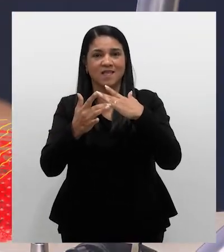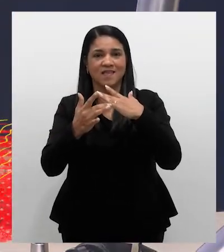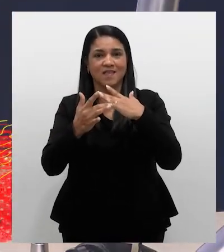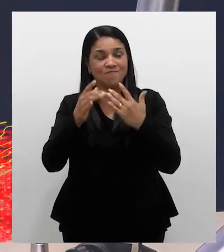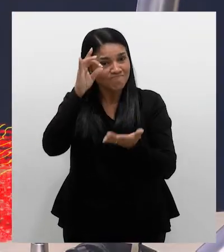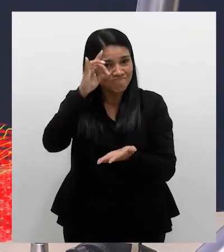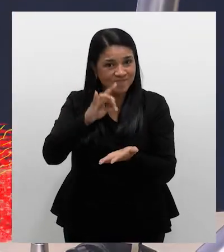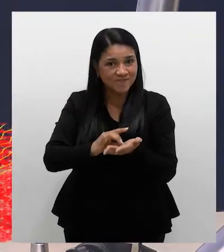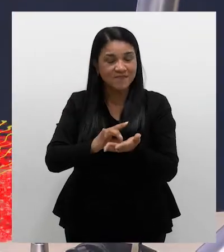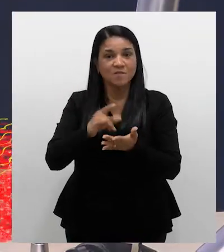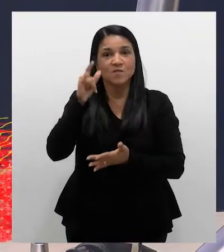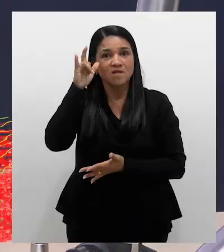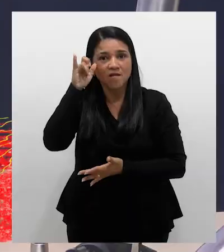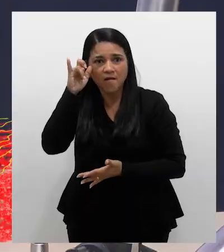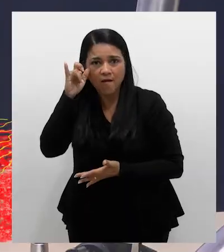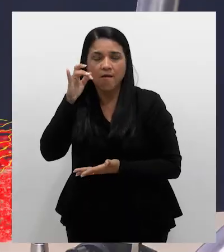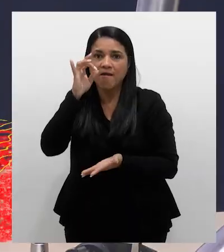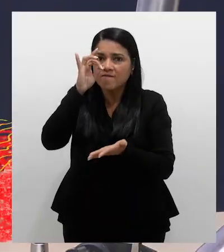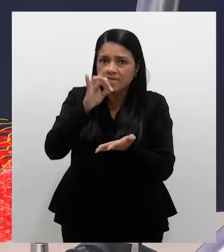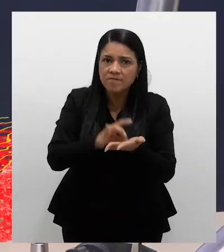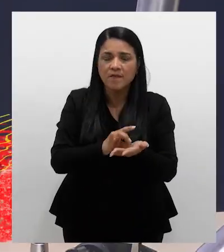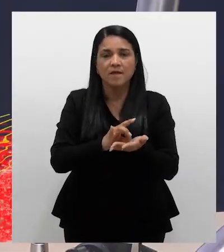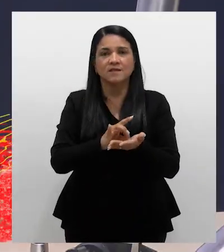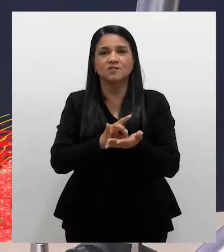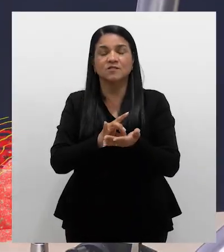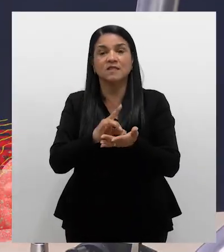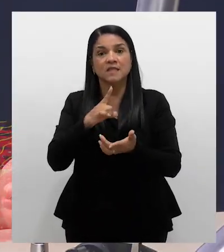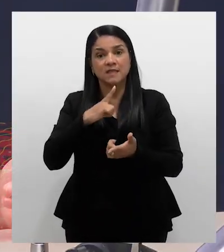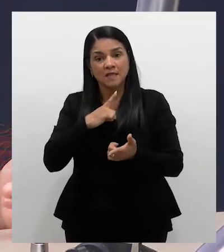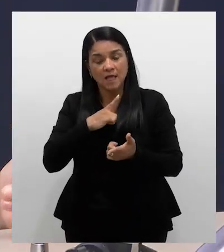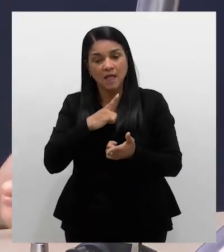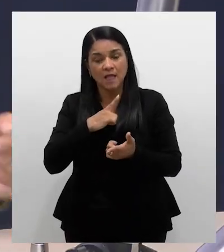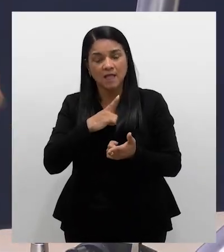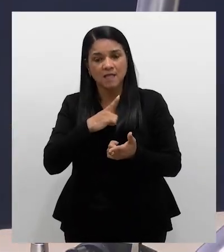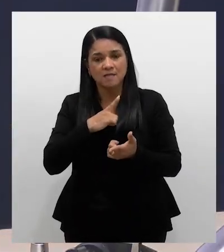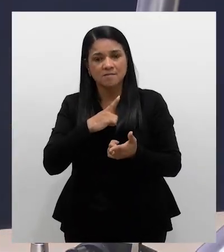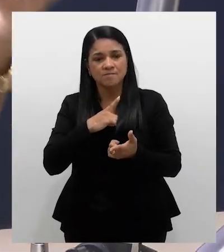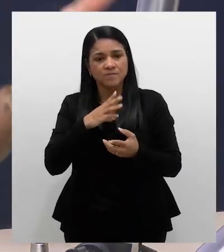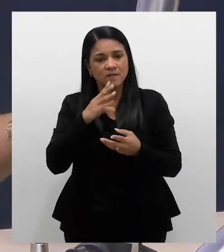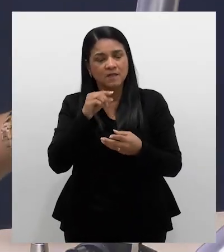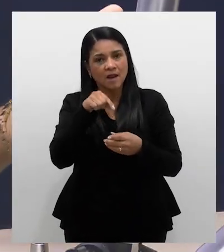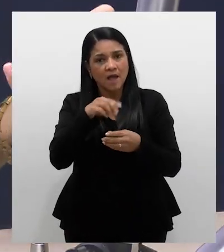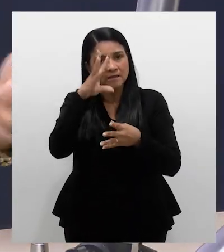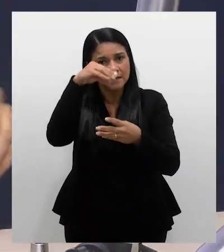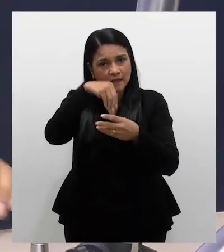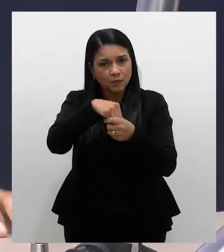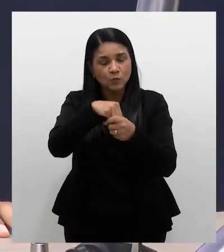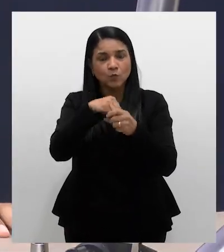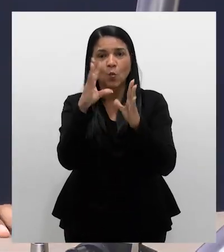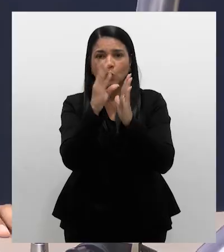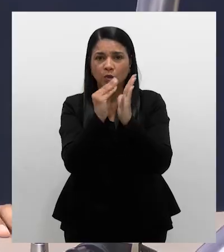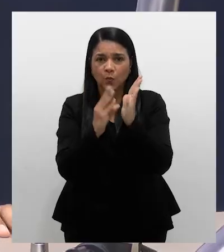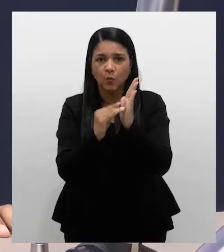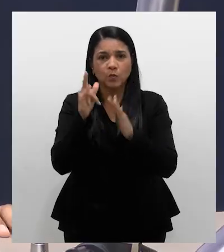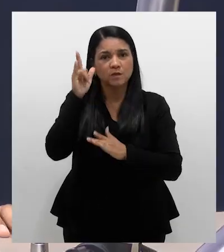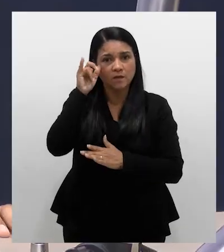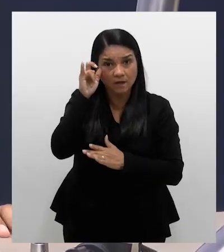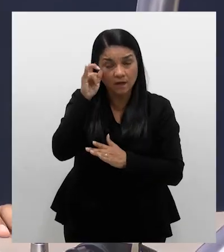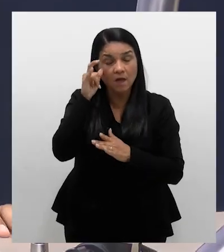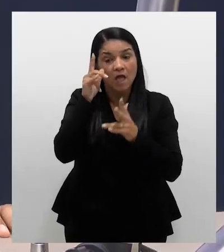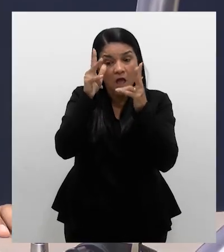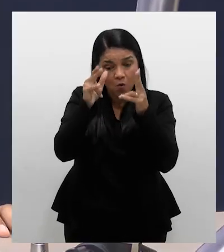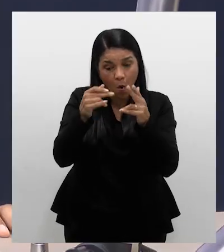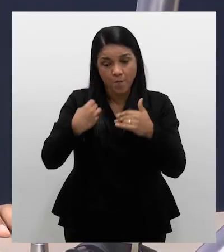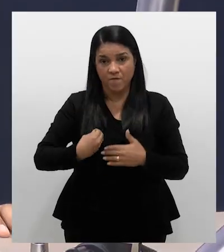avatar, ele é real. O meu Instagram, ele é real. O que não tem lá é como se eu não tivesse. Né? Então, por exemplo,